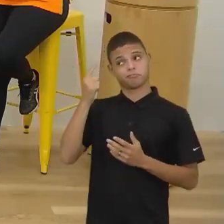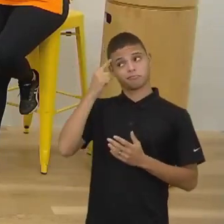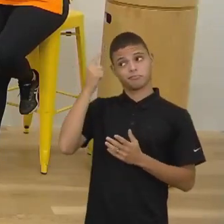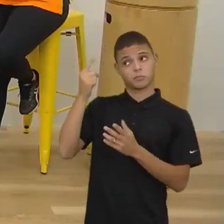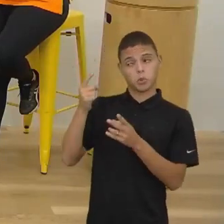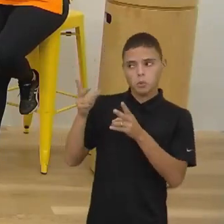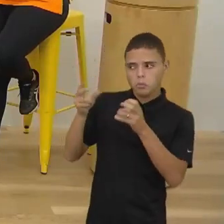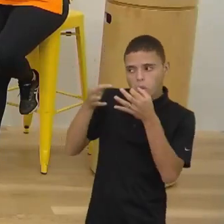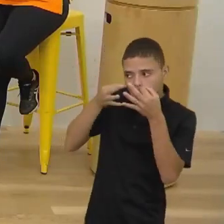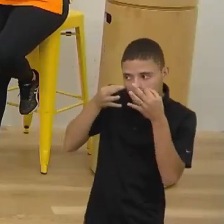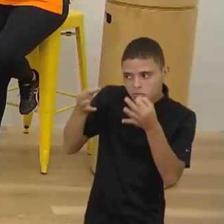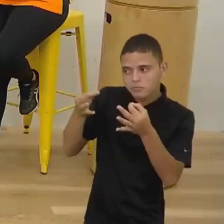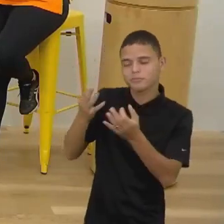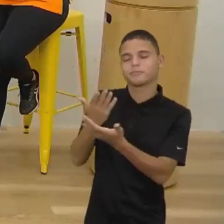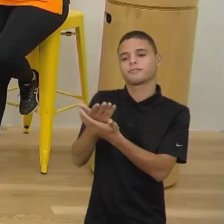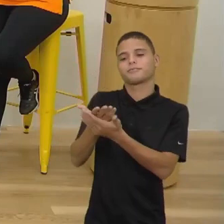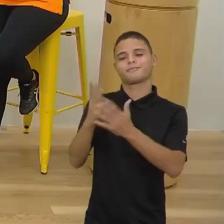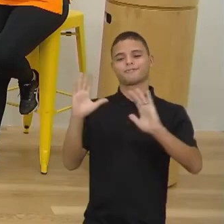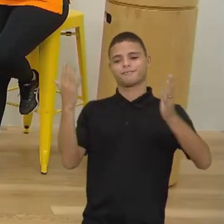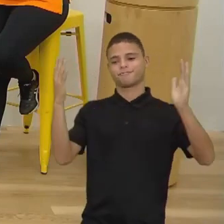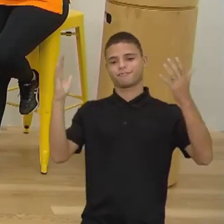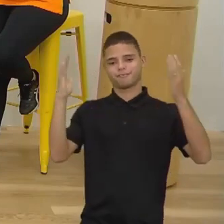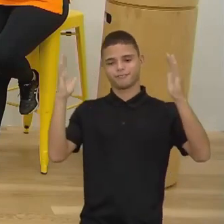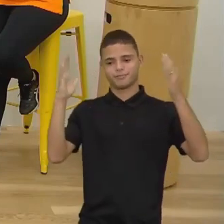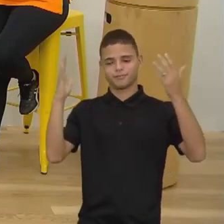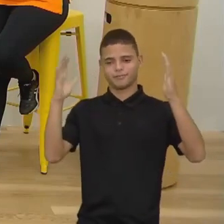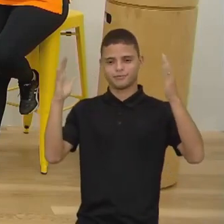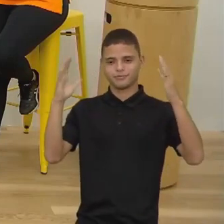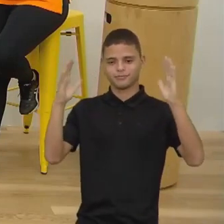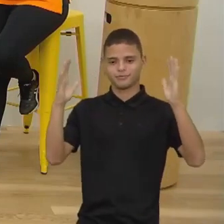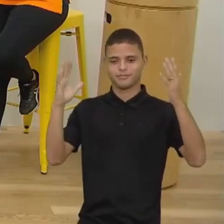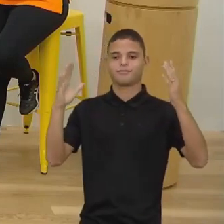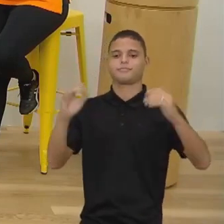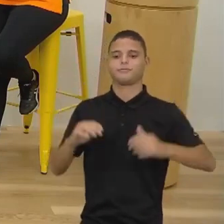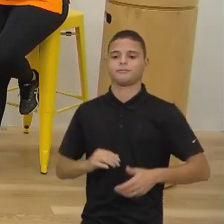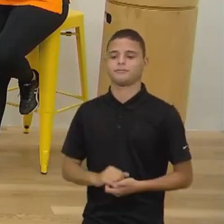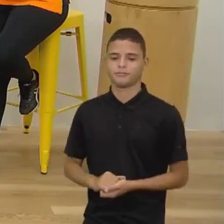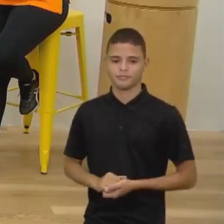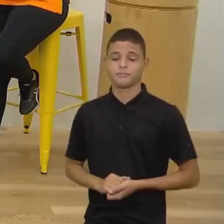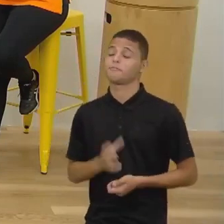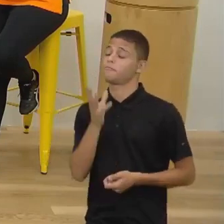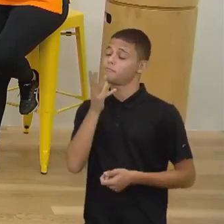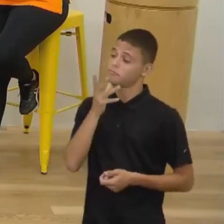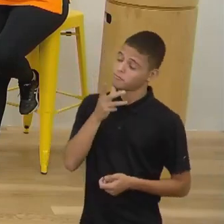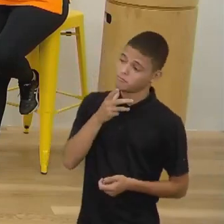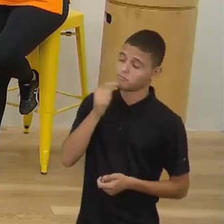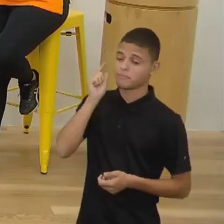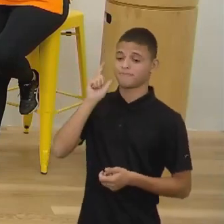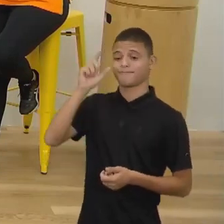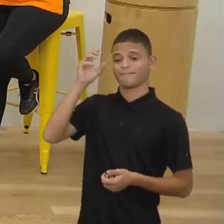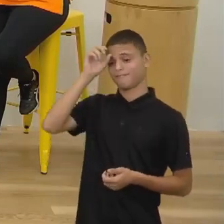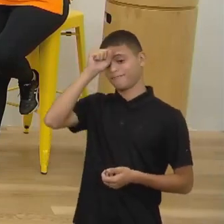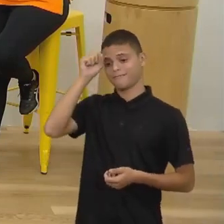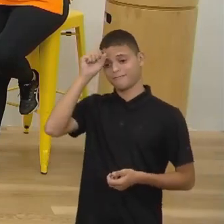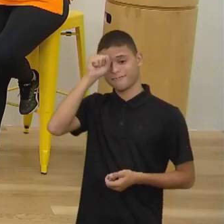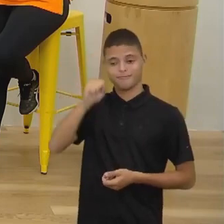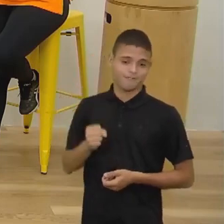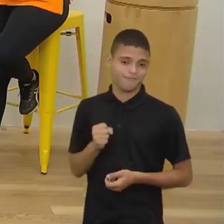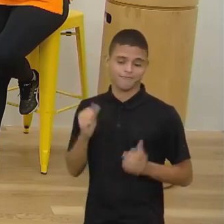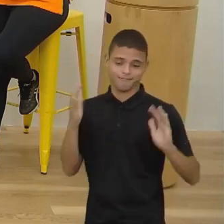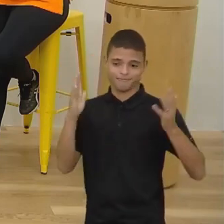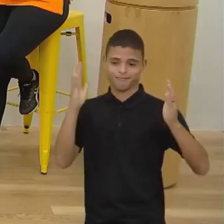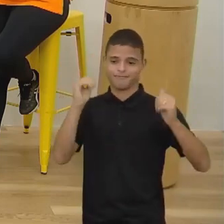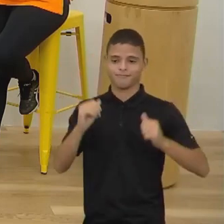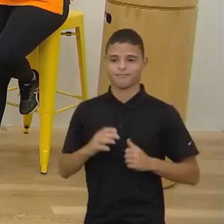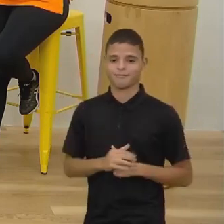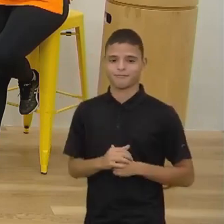atenção na aula. É, isso aí, mas certo. Obrigada, demorou, obrigada. Tudo bem, demorou, mas feio, né? Veio. Não, as palmas eu tô